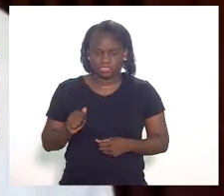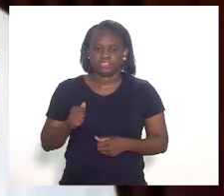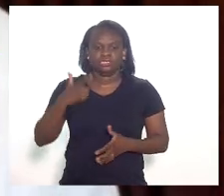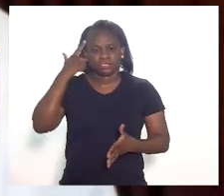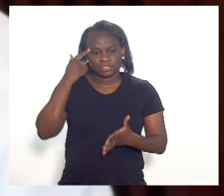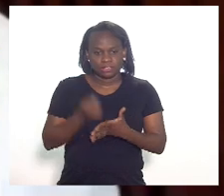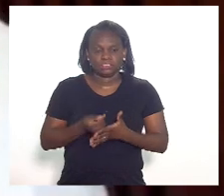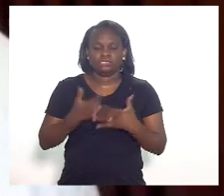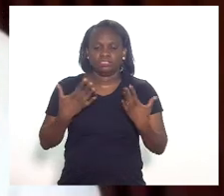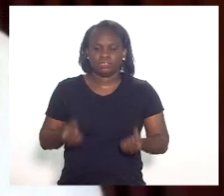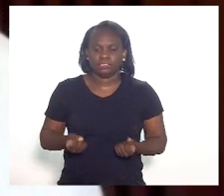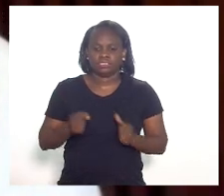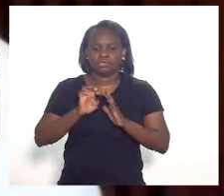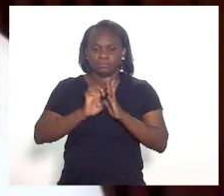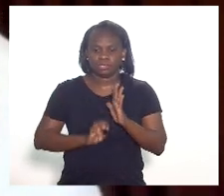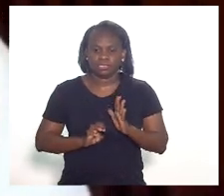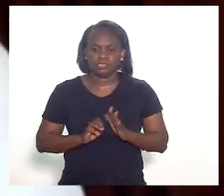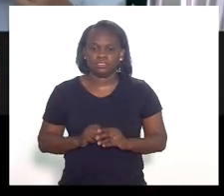é favorável à emenda.